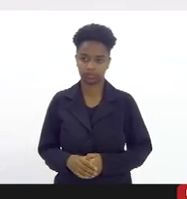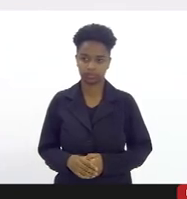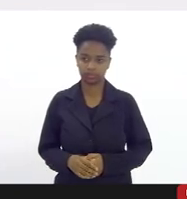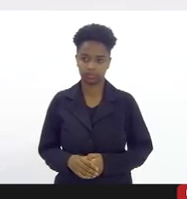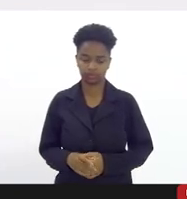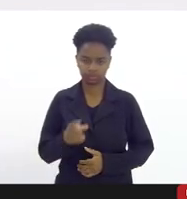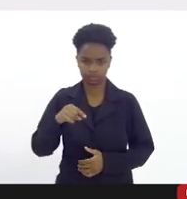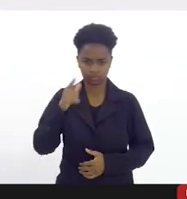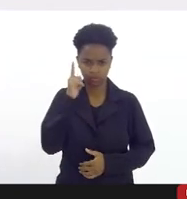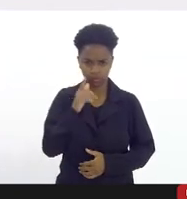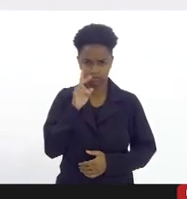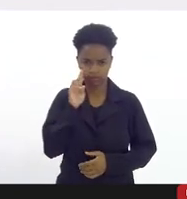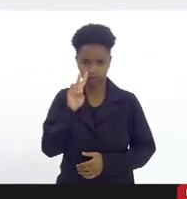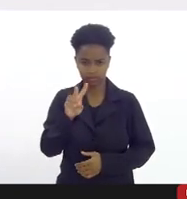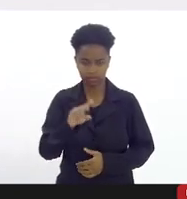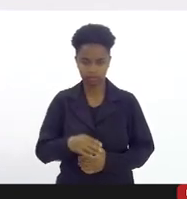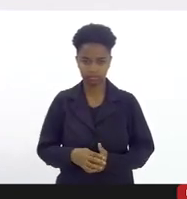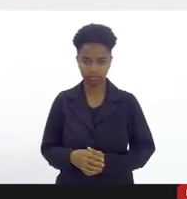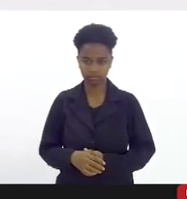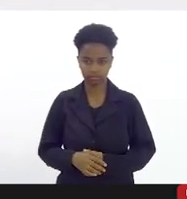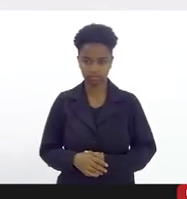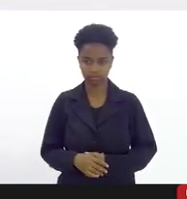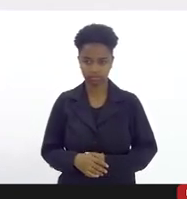se vocês estão enxergando